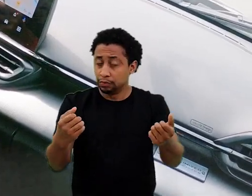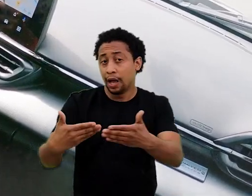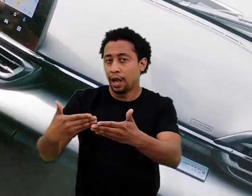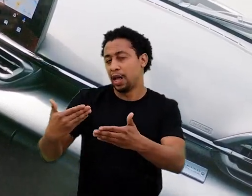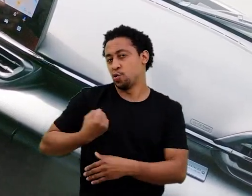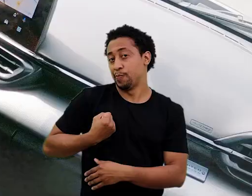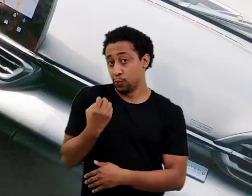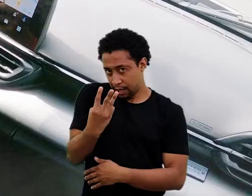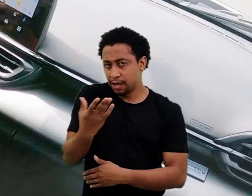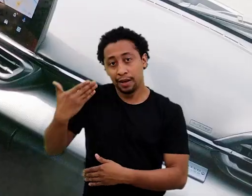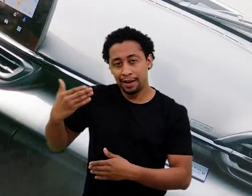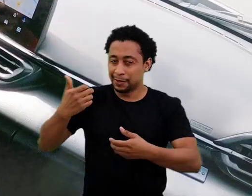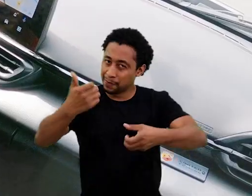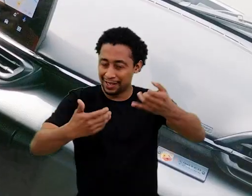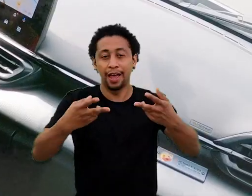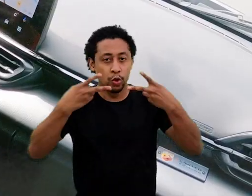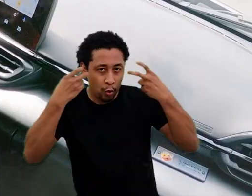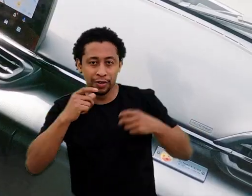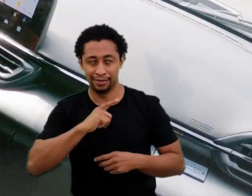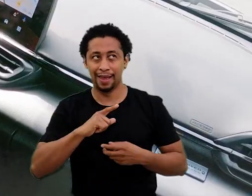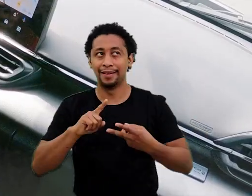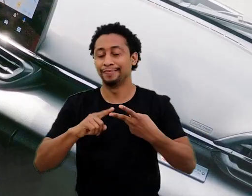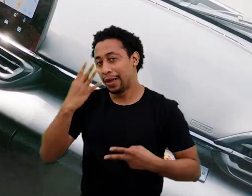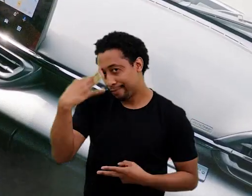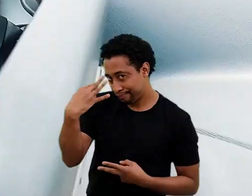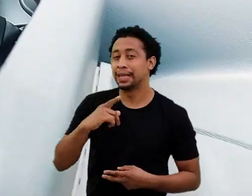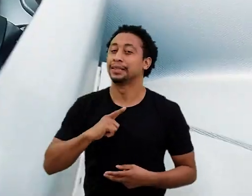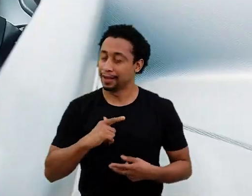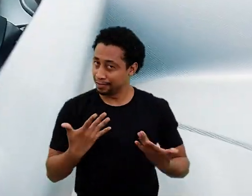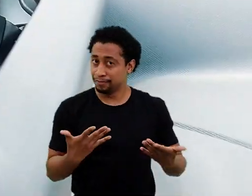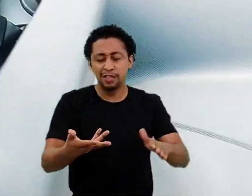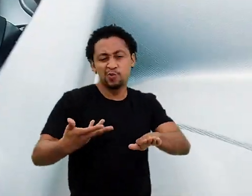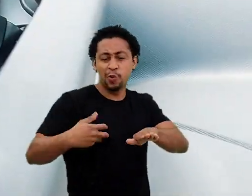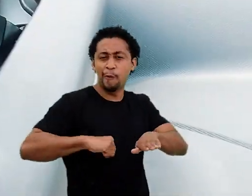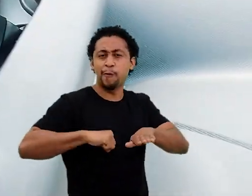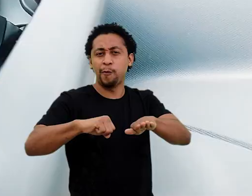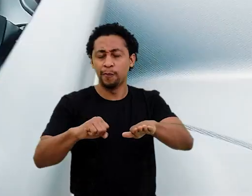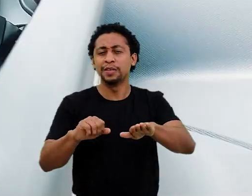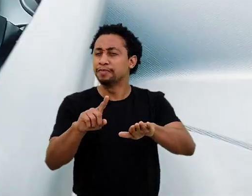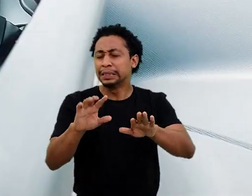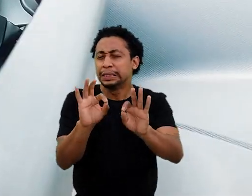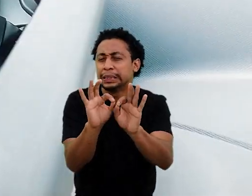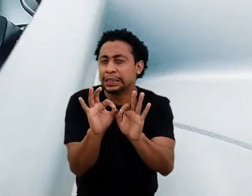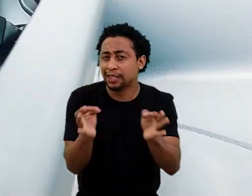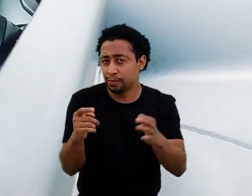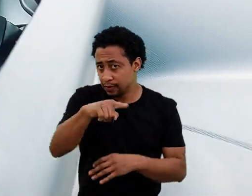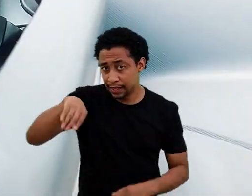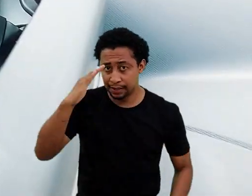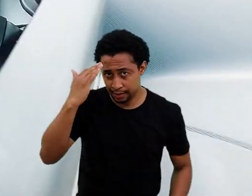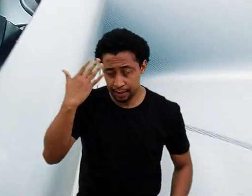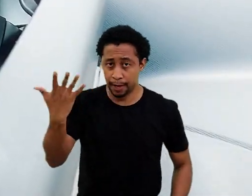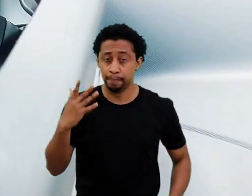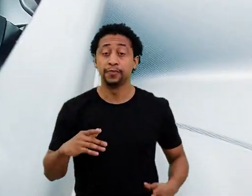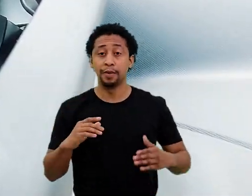em N carros que possuem esse sistema, né? Toro, Compass, Renegade. Uma rápida pincelada, as válvulas de